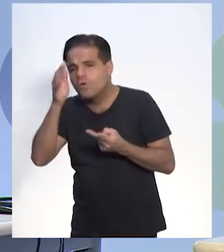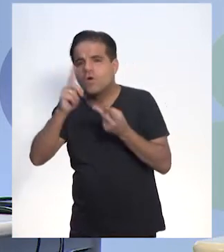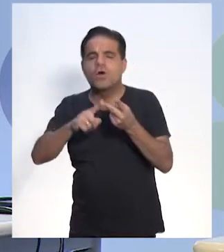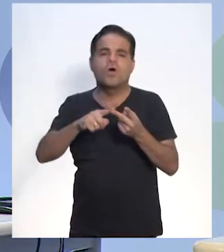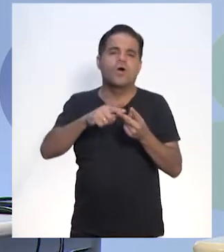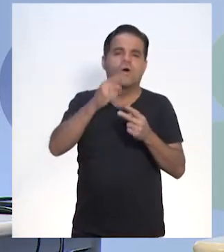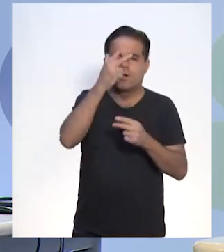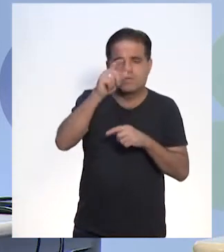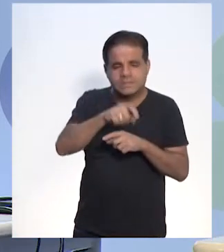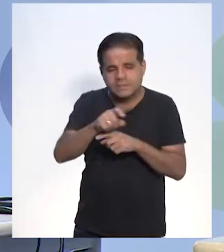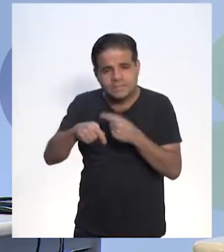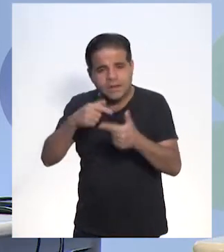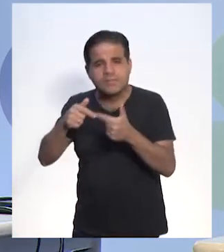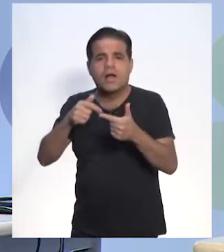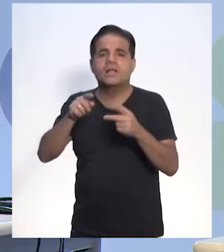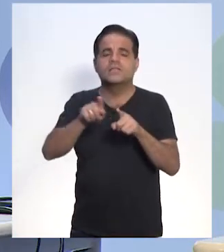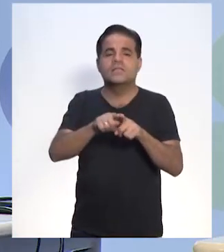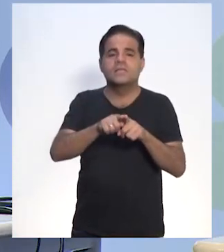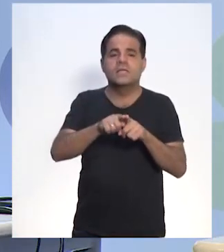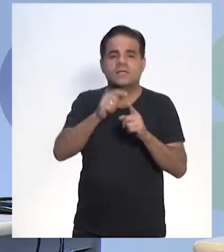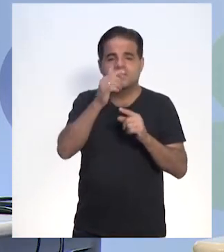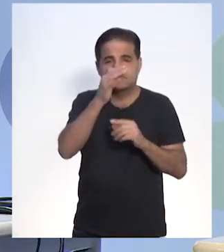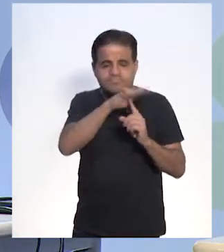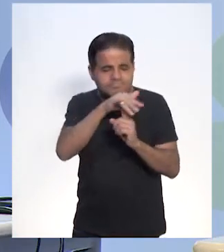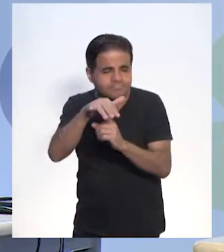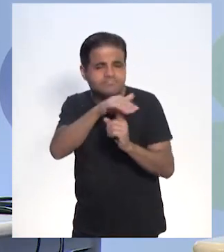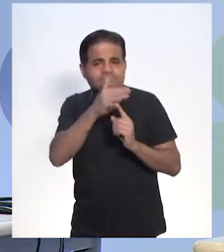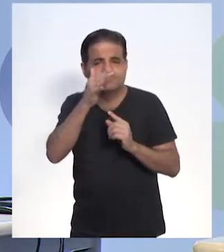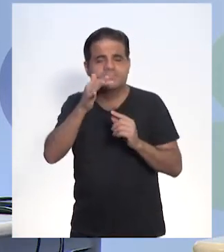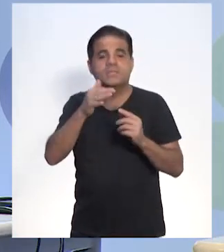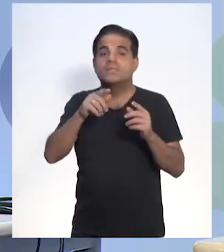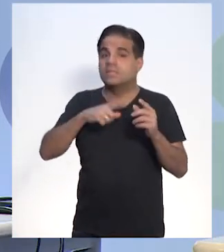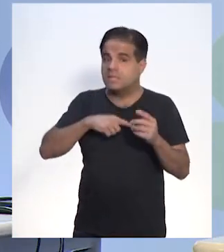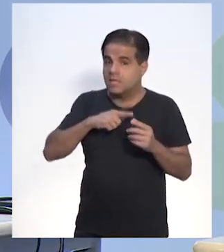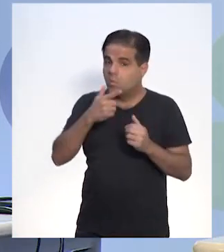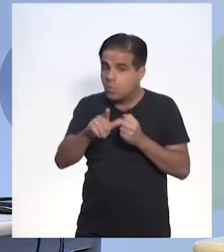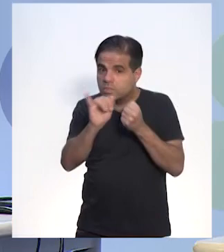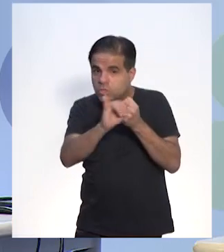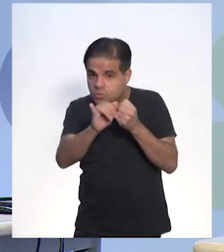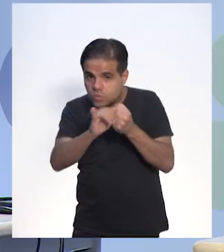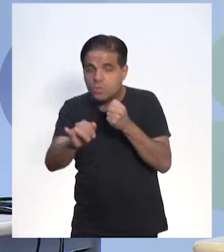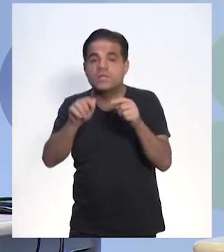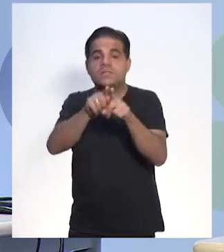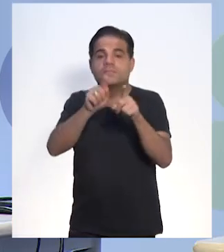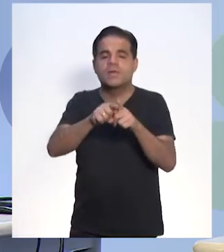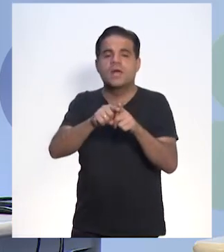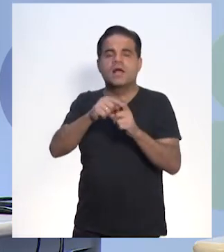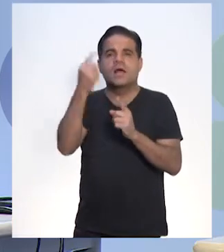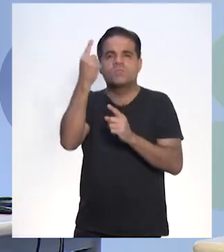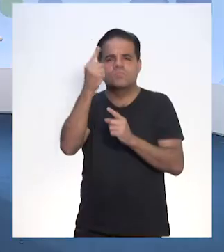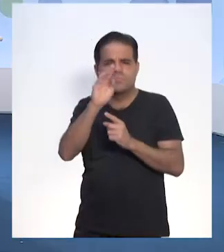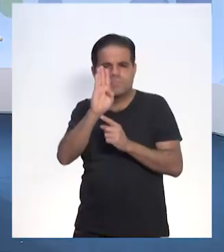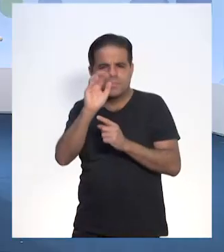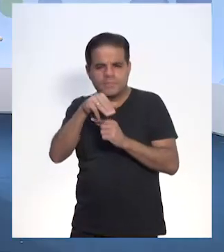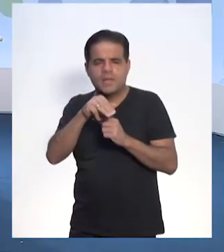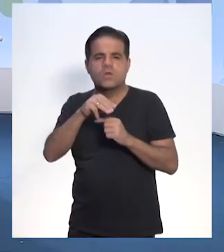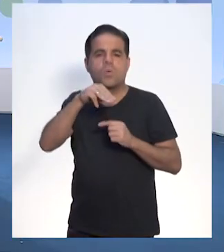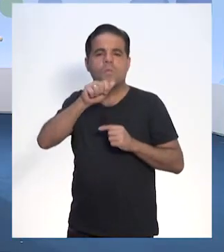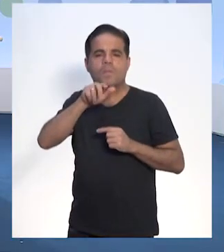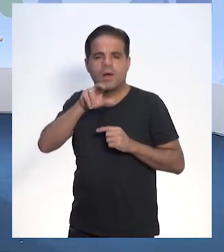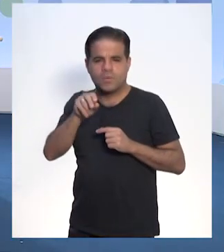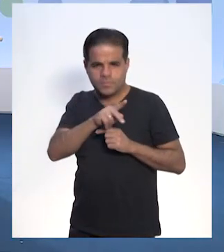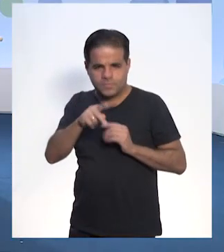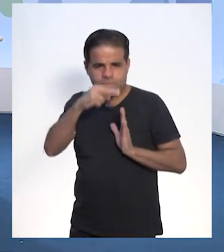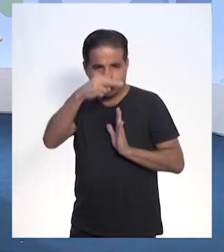curto, né? Normalmente publicado em jornais e revistas. Trata-se de acontecimentos corriqueiros e comuns do